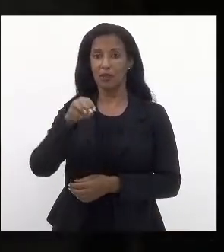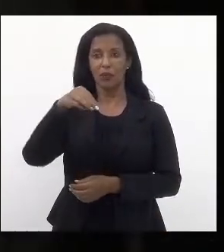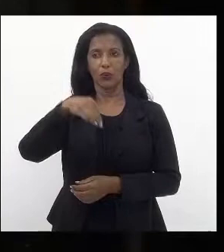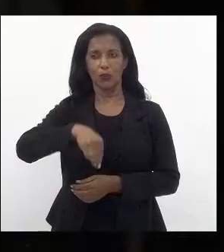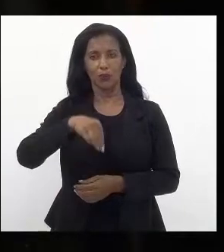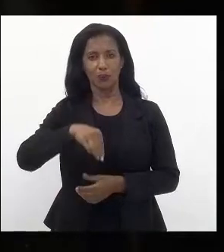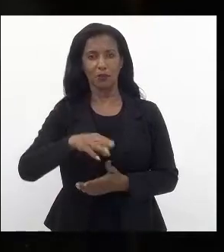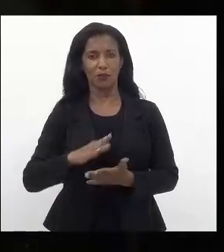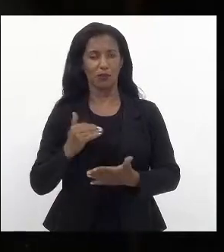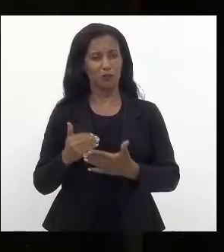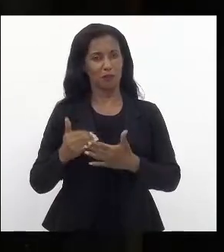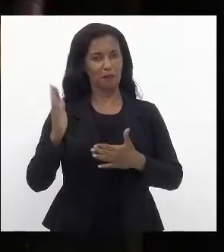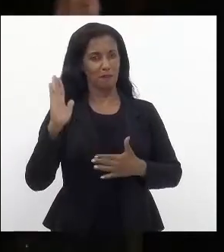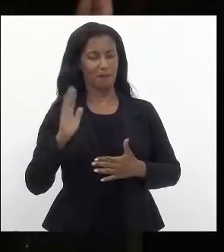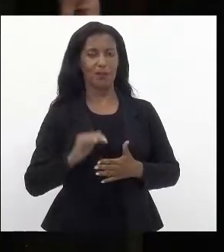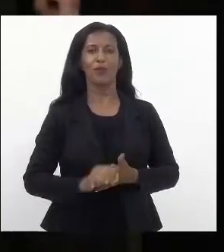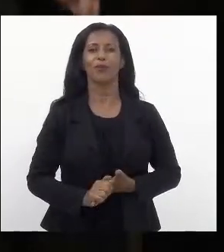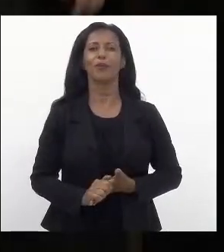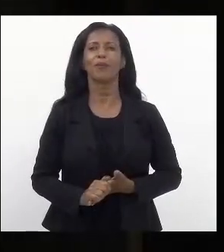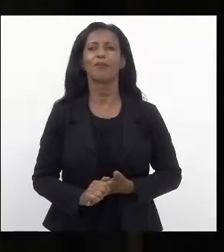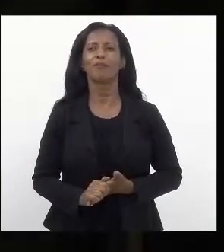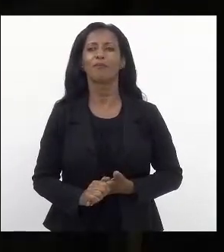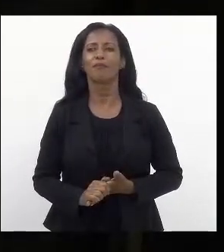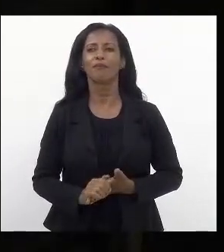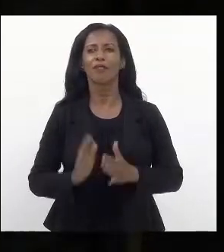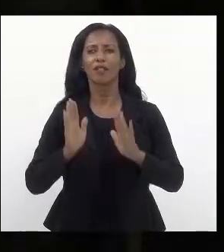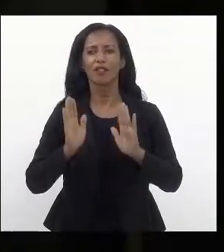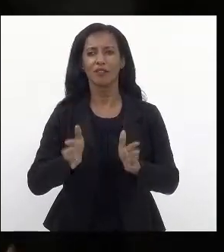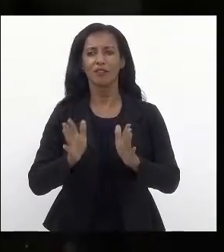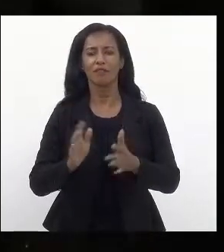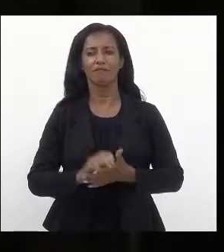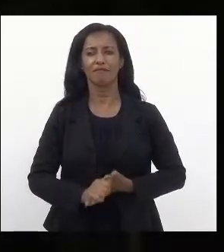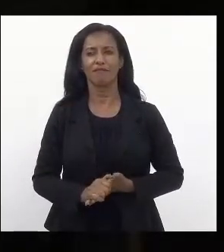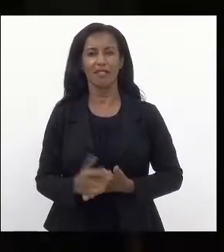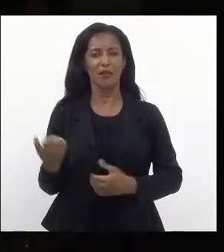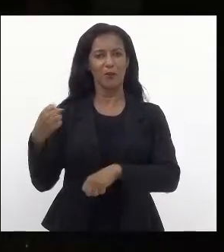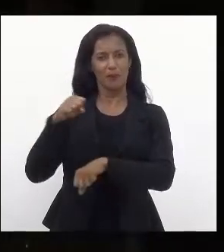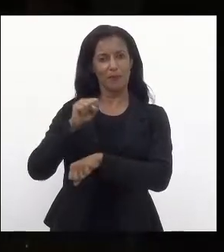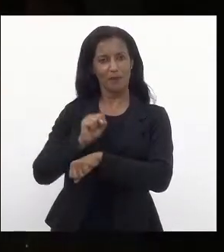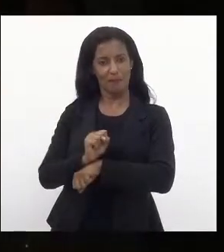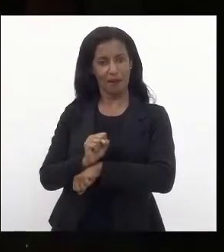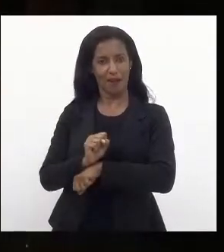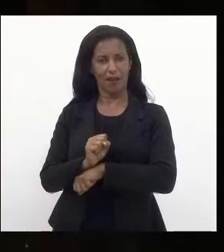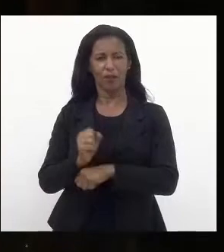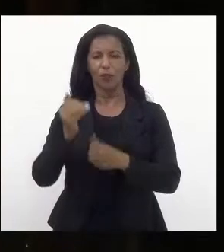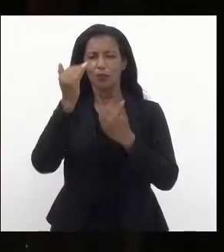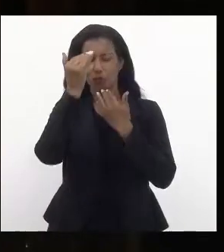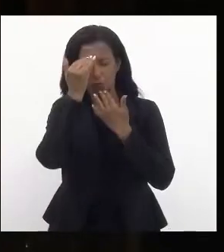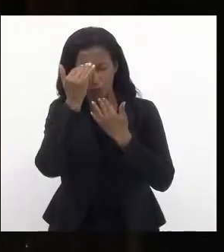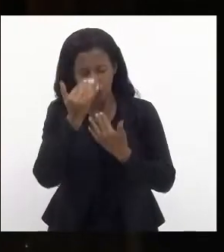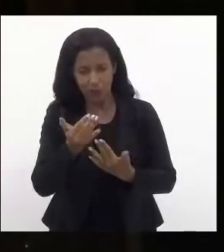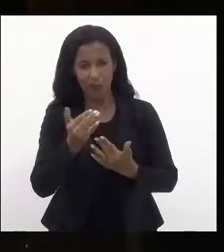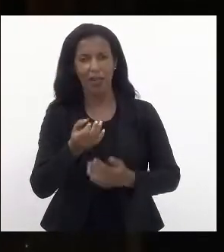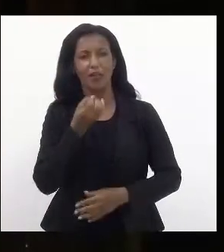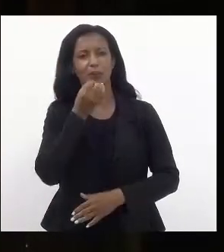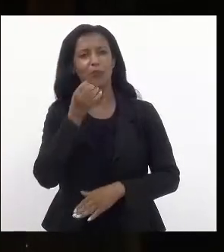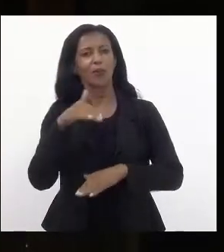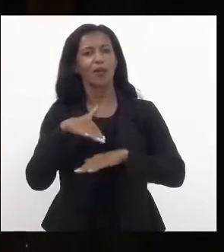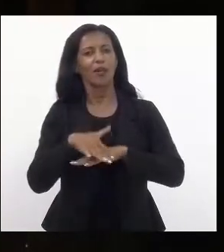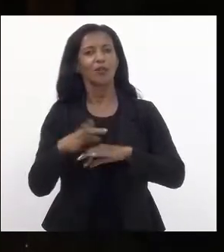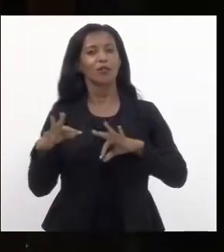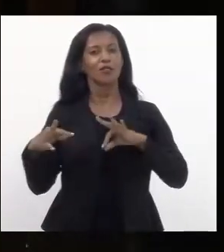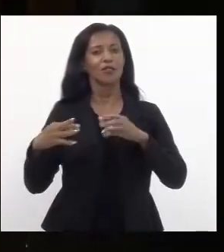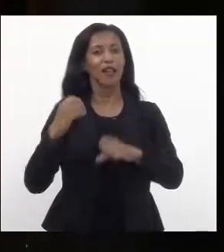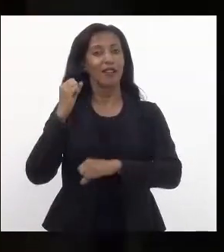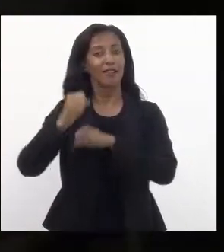são 5h30, em 30 segundos já mandaram parar. Eu paro aí. Muito obrigado, uma boa noite a todos, até o